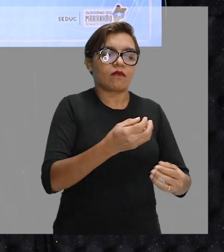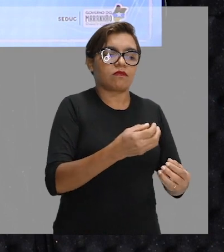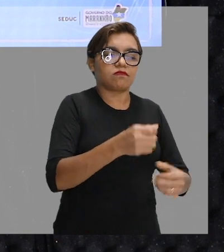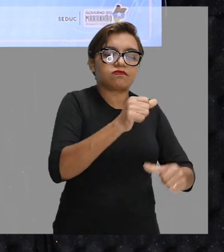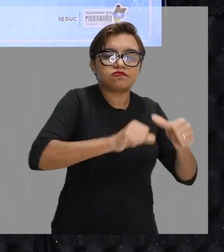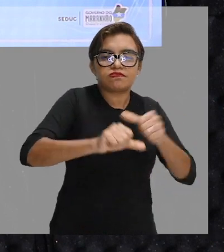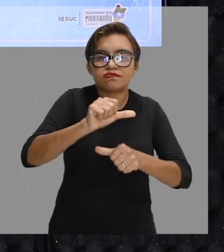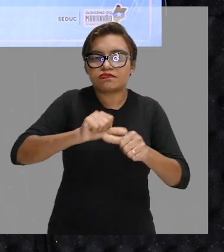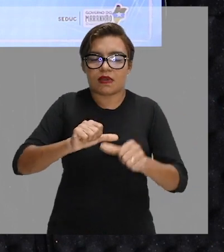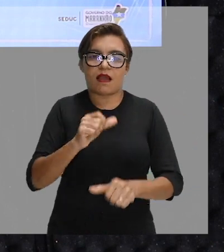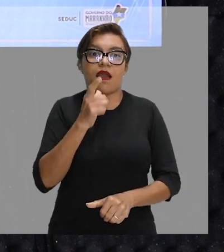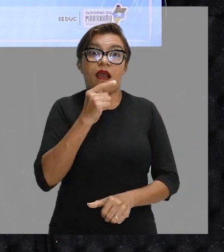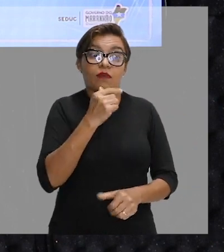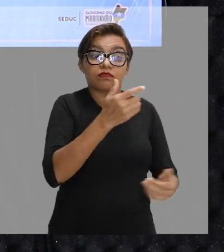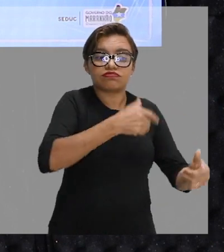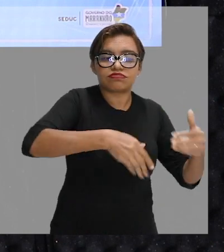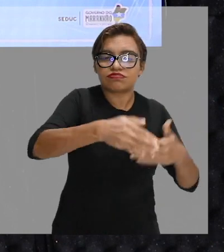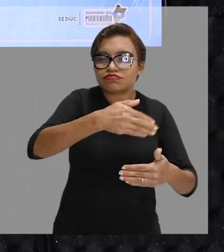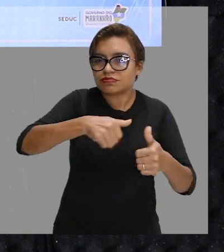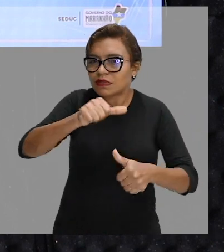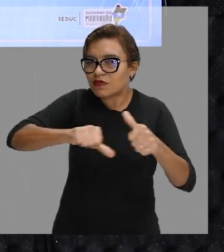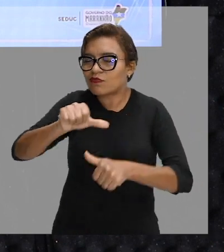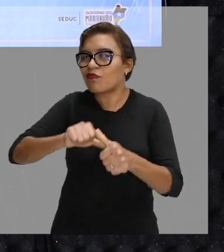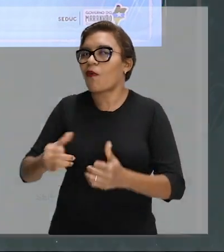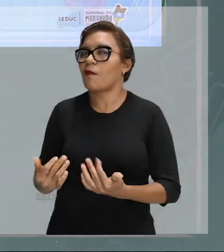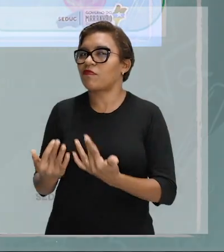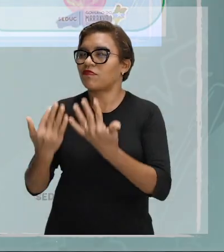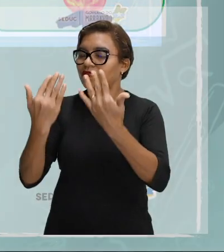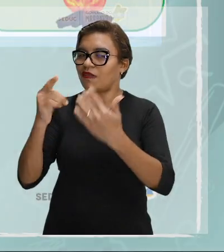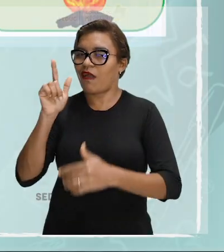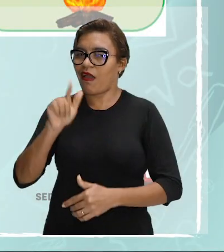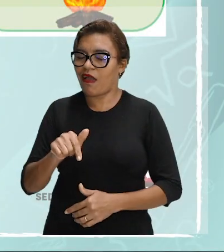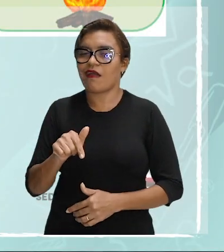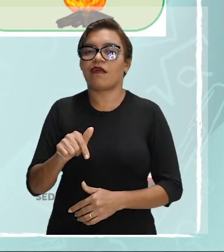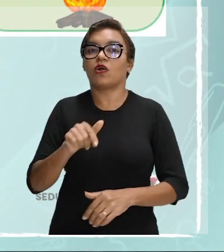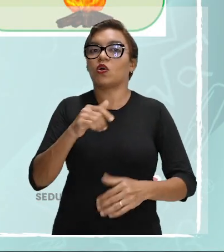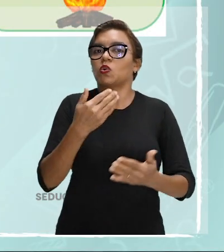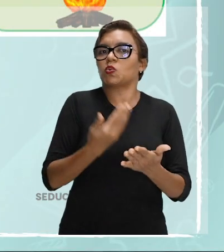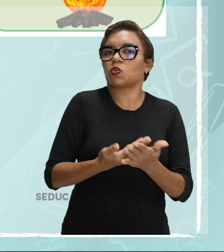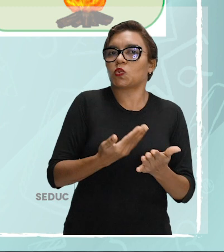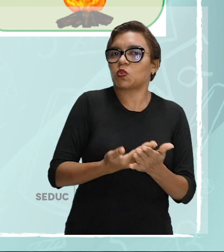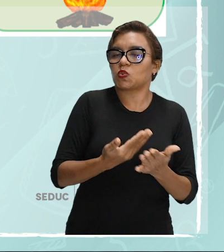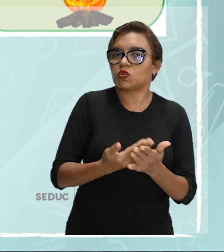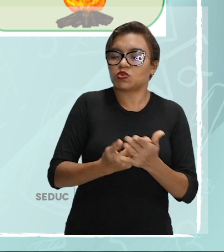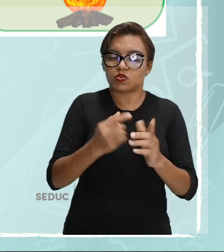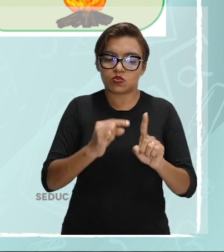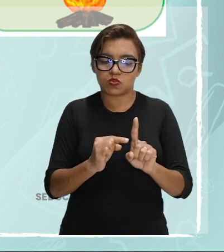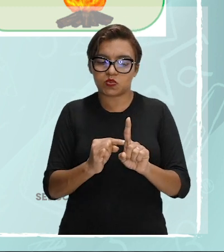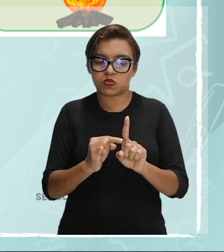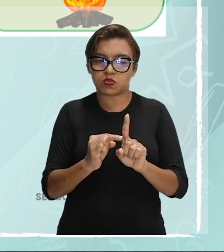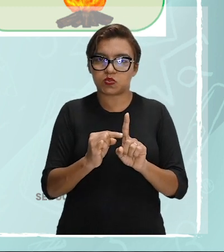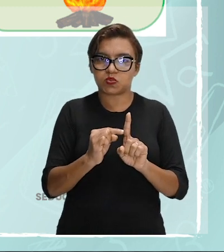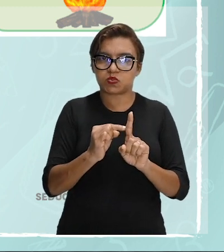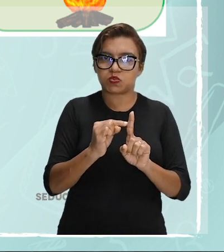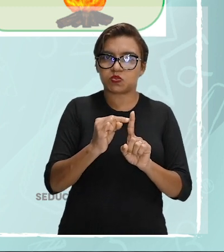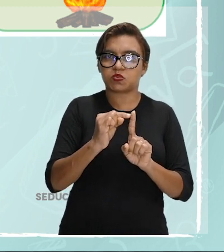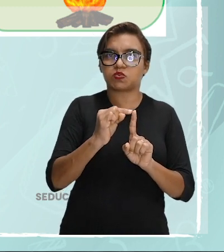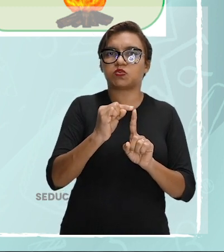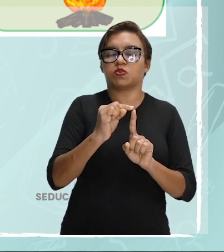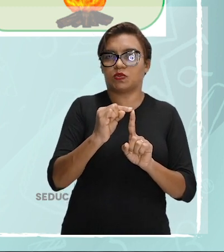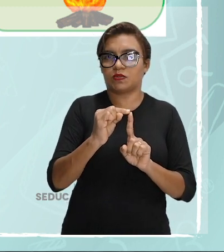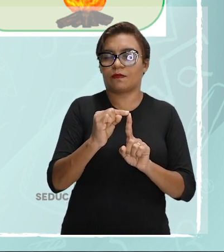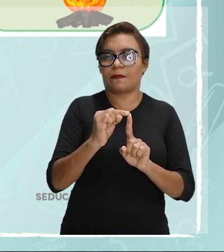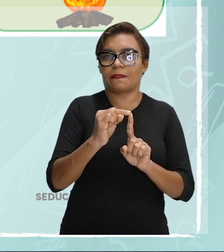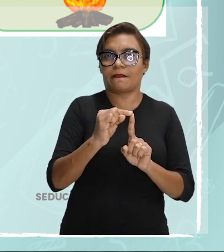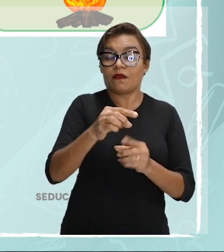delas, ebulioscopia. Então, o que é? É o estudo da elevação da temperatura de ebulição